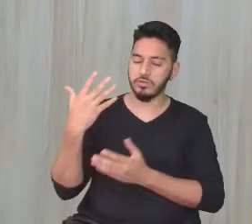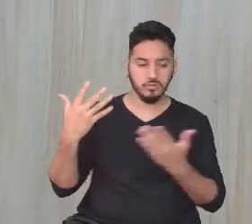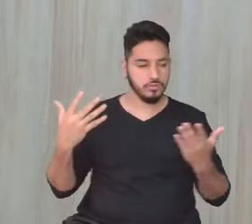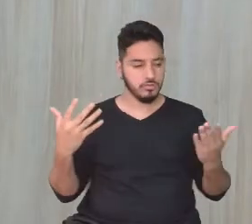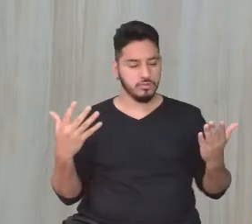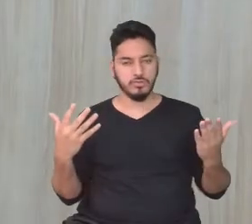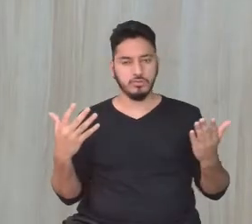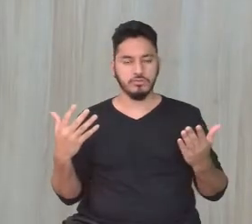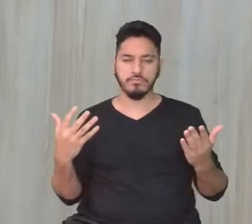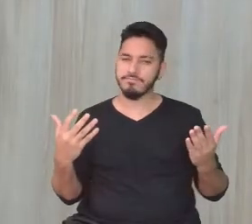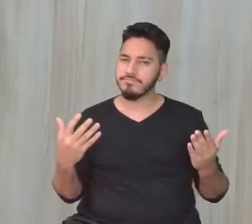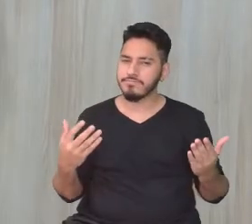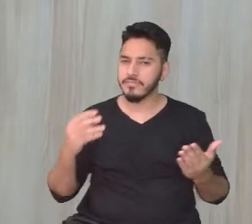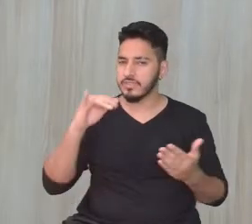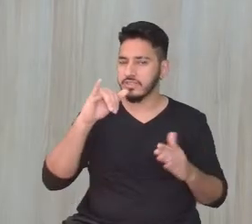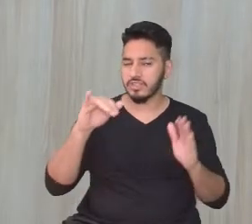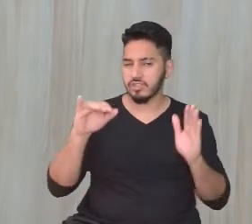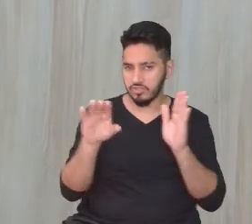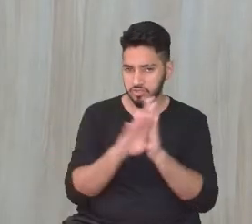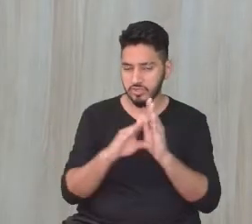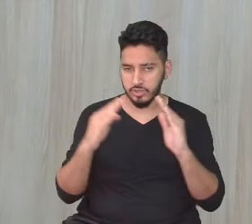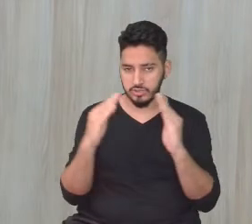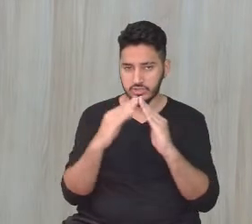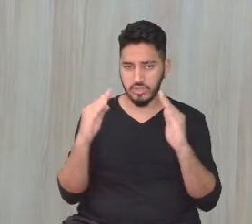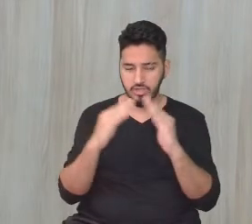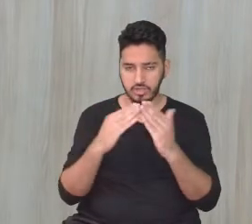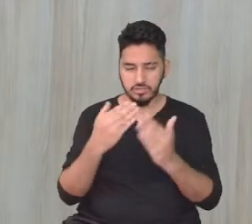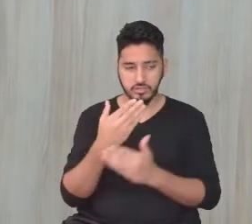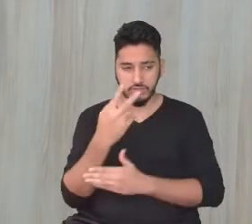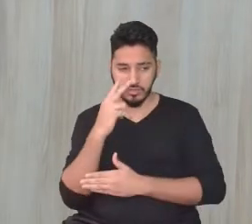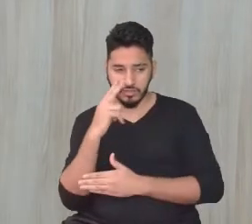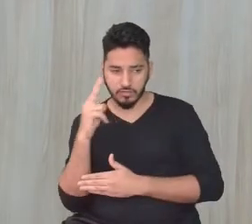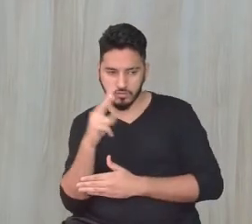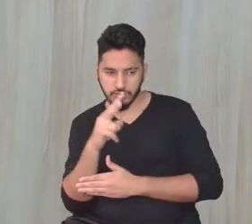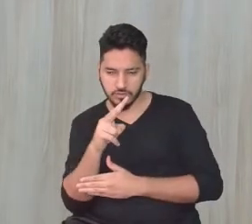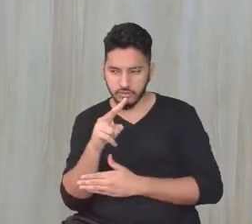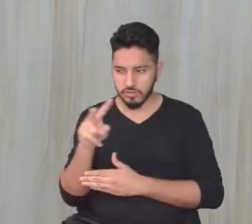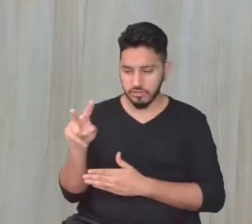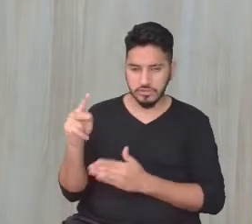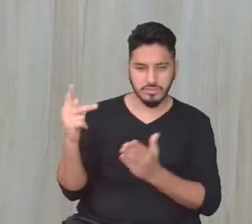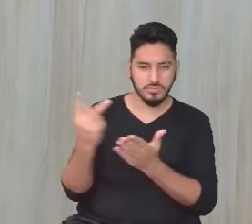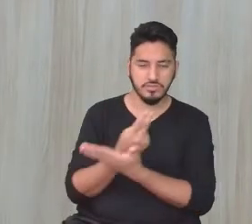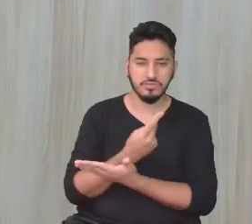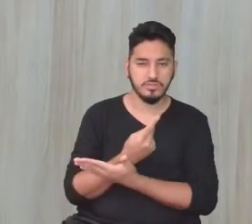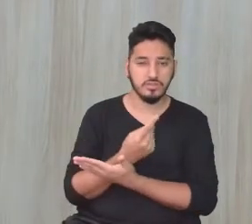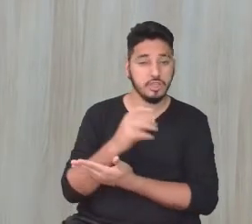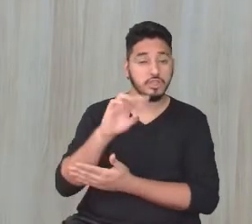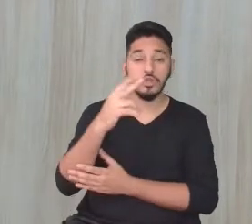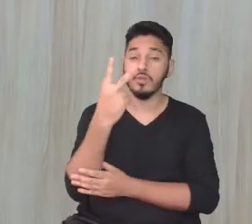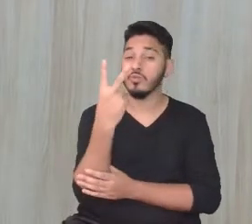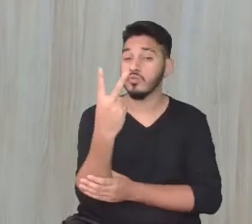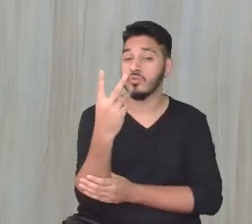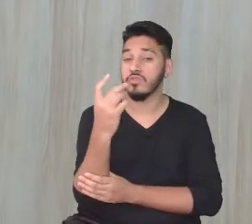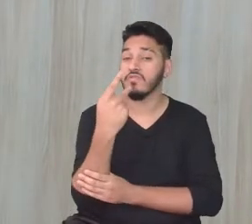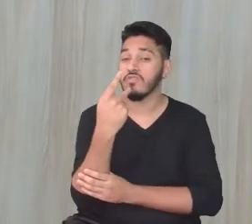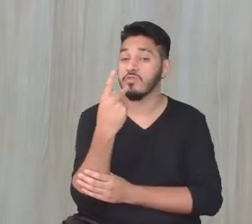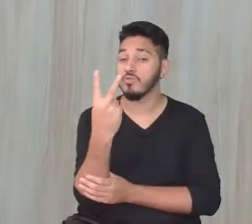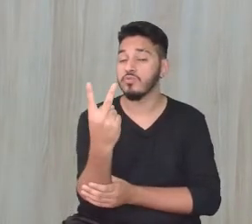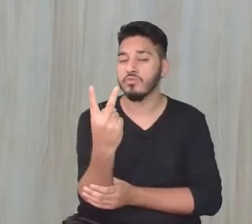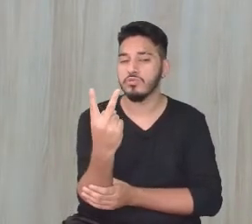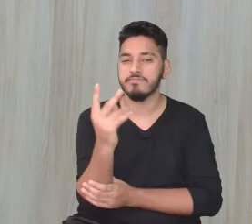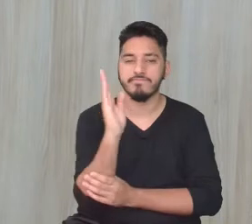em si a gente chega no nosso lar E depara com esses tipos de se tu acha incitou Só duas aqui